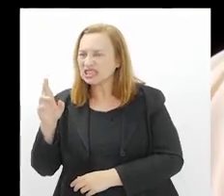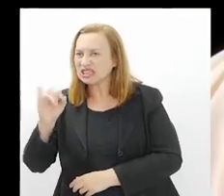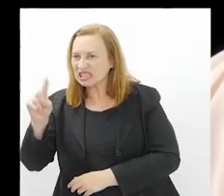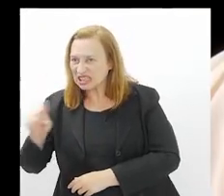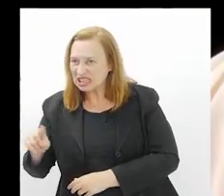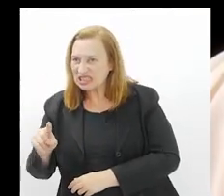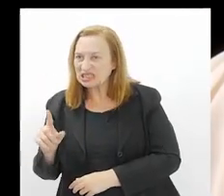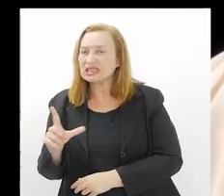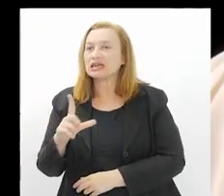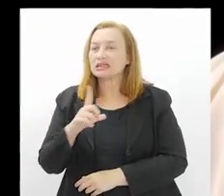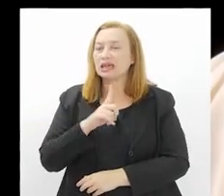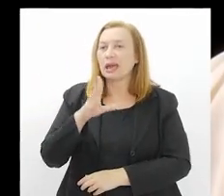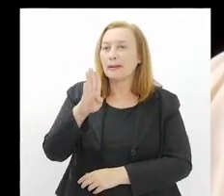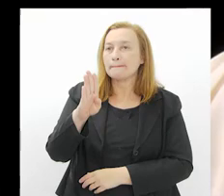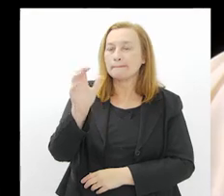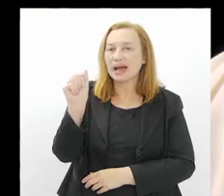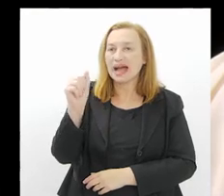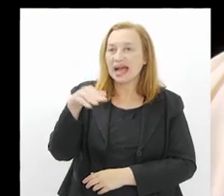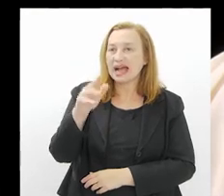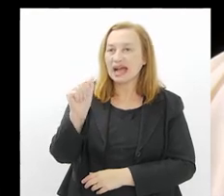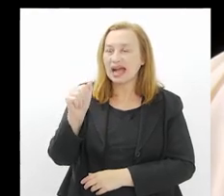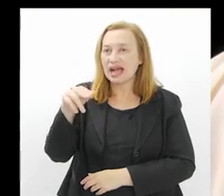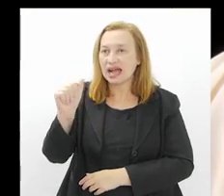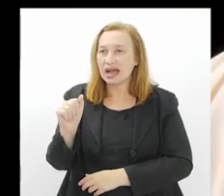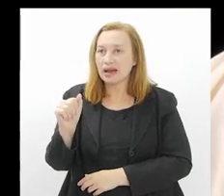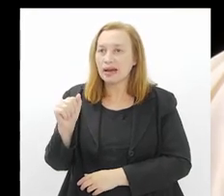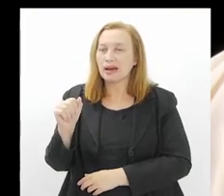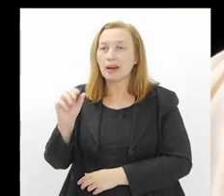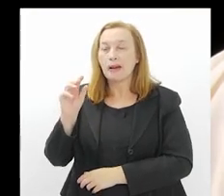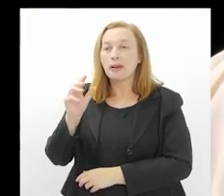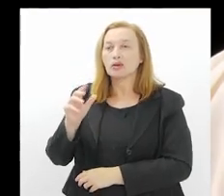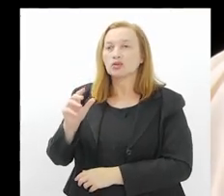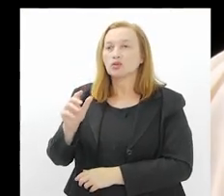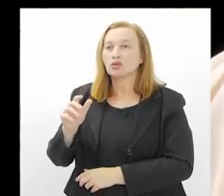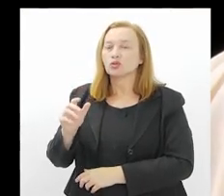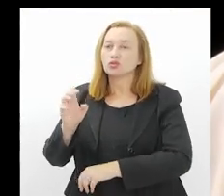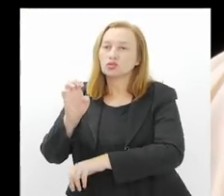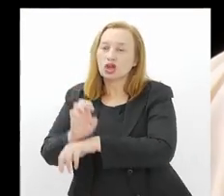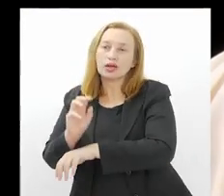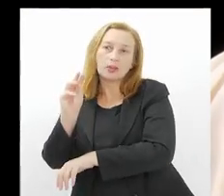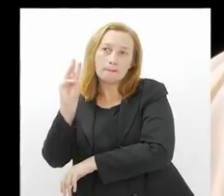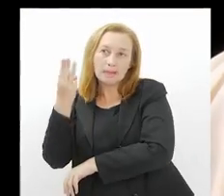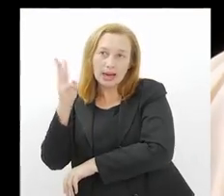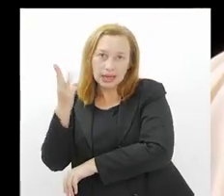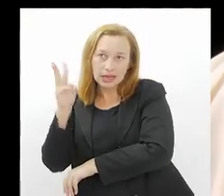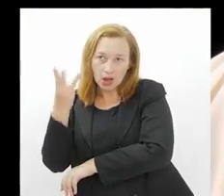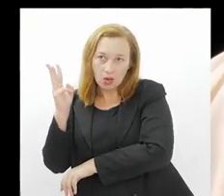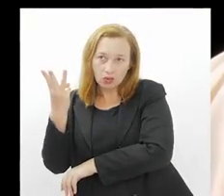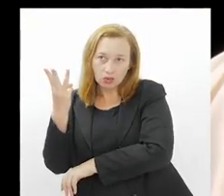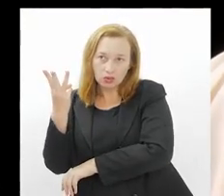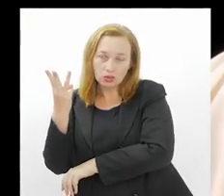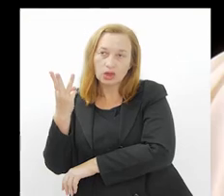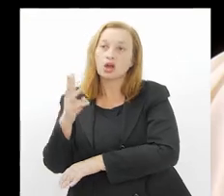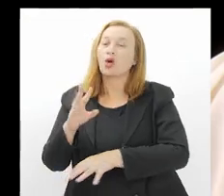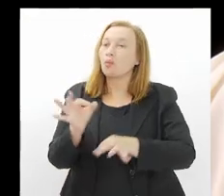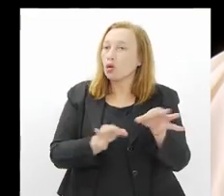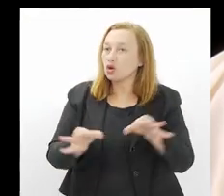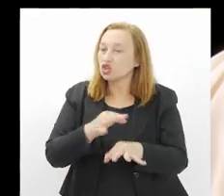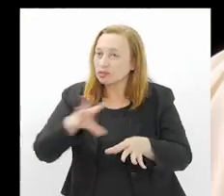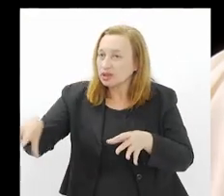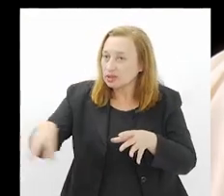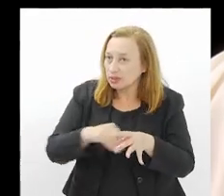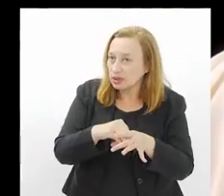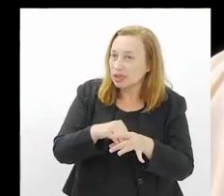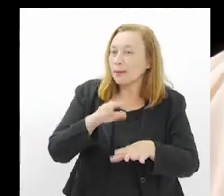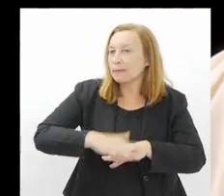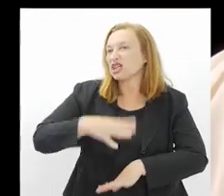seja, barragens de maré, a gente tem a barragem de Bacanga, no Maranhão, que é um projeto, né, que está